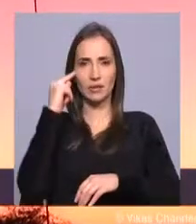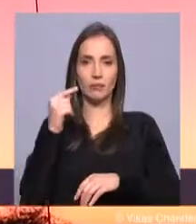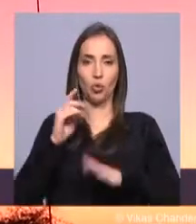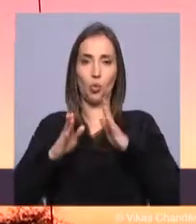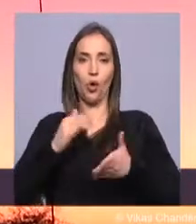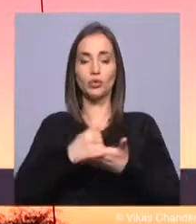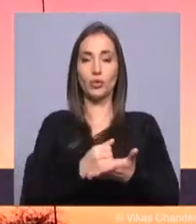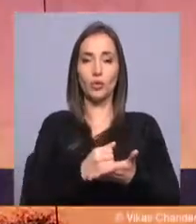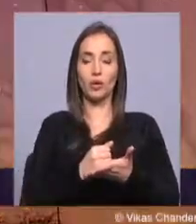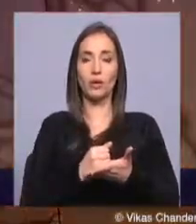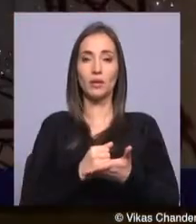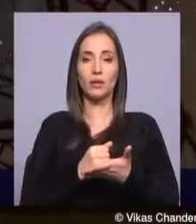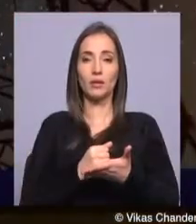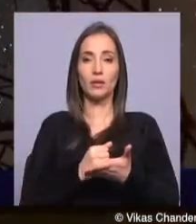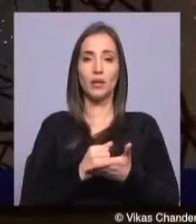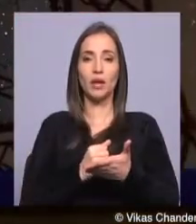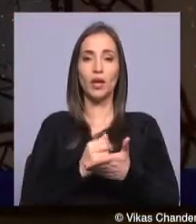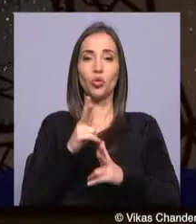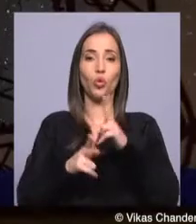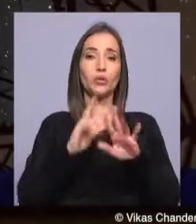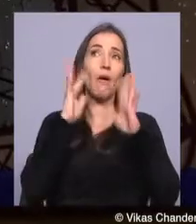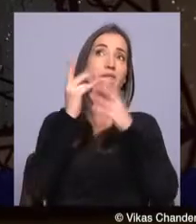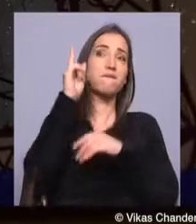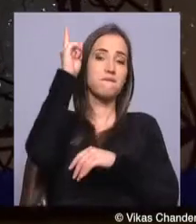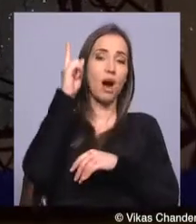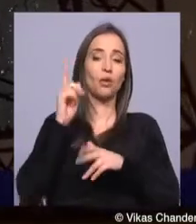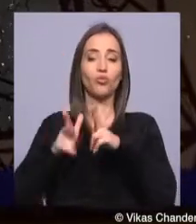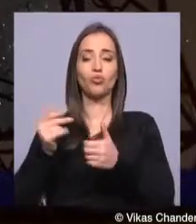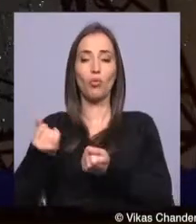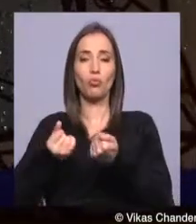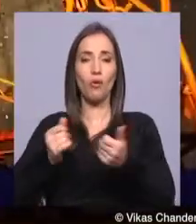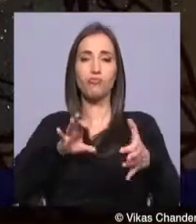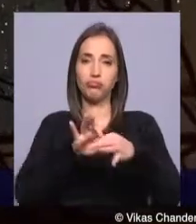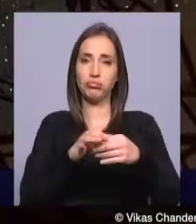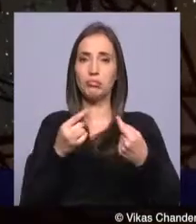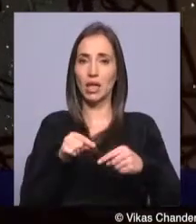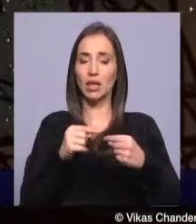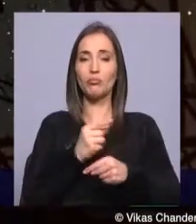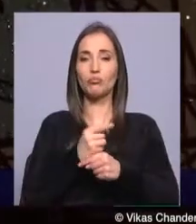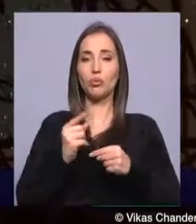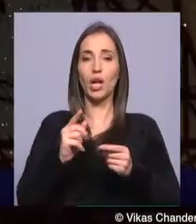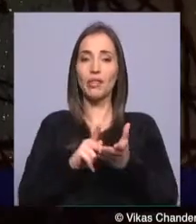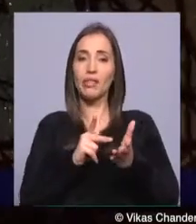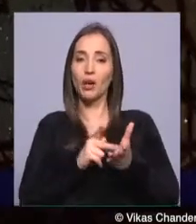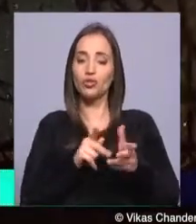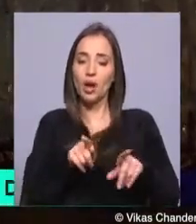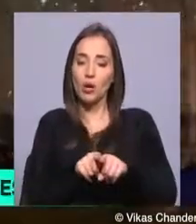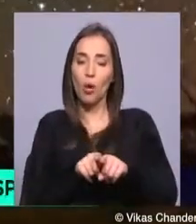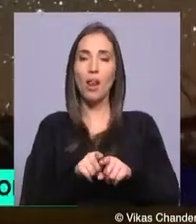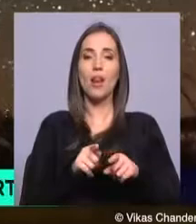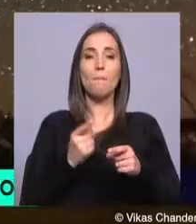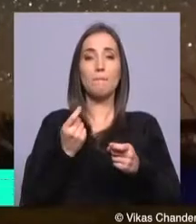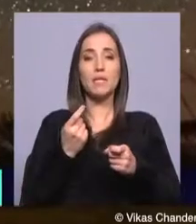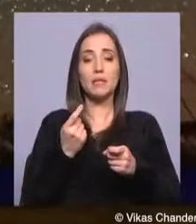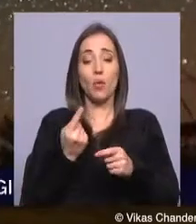muito grande entre a indústria aeroespacial e a indústria automóvel, porque tratam com a mesma tecnologia, precisam dos mesmos resultados e,